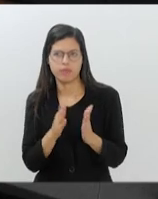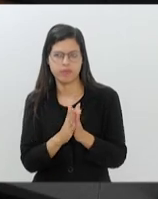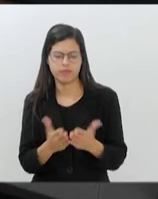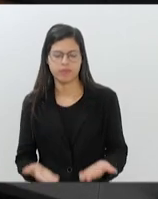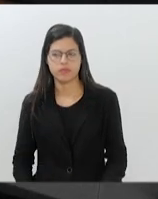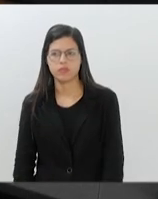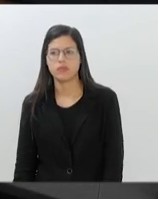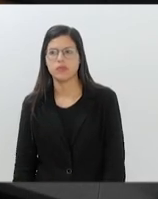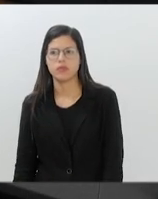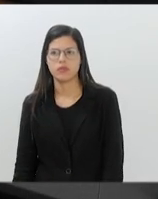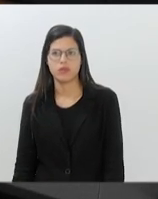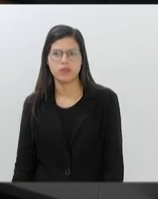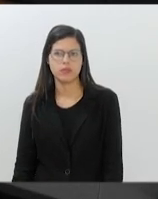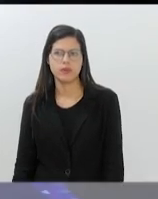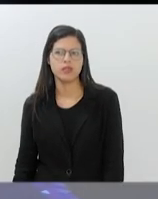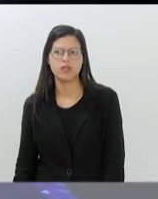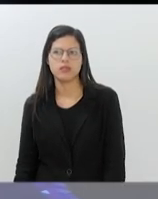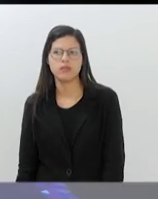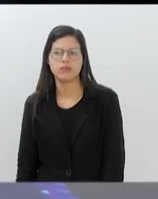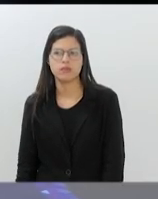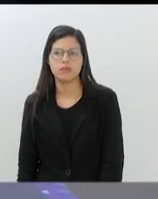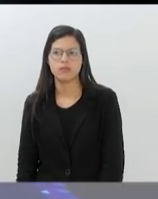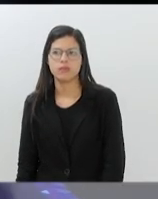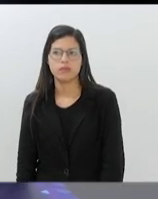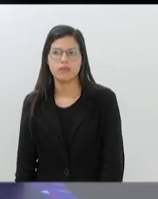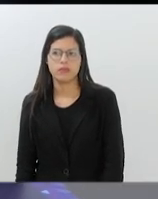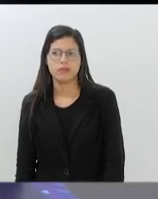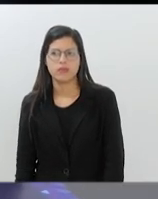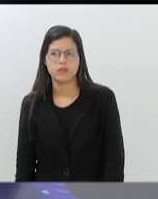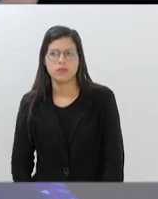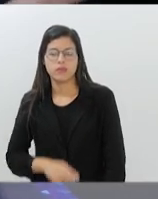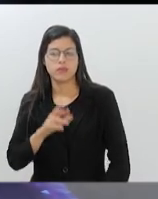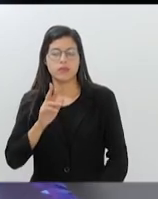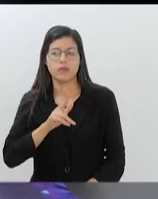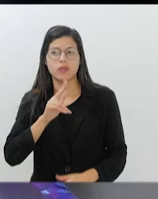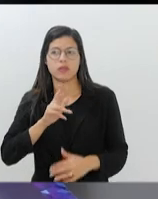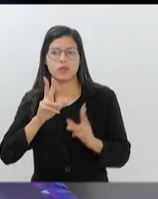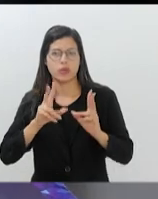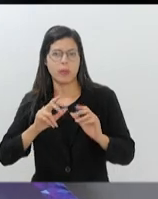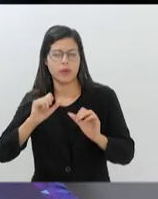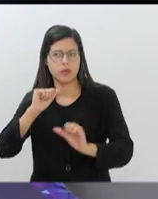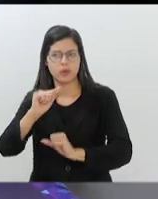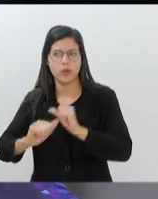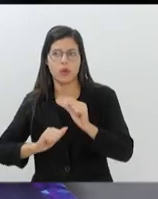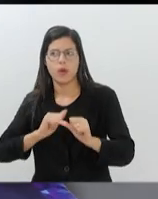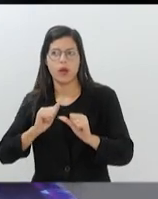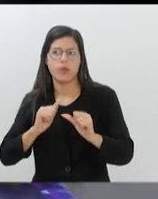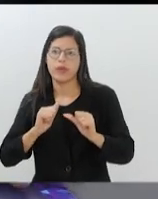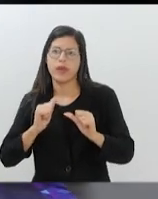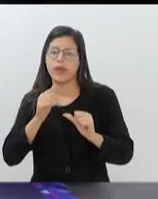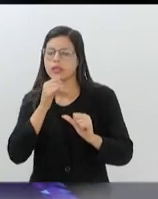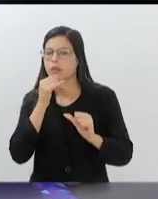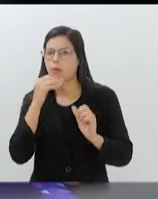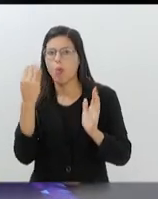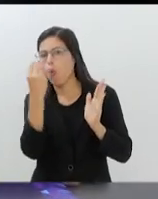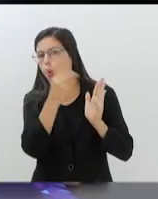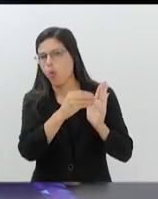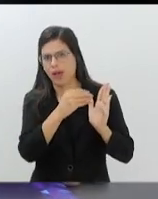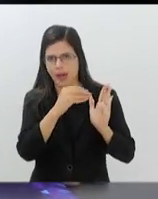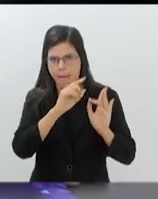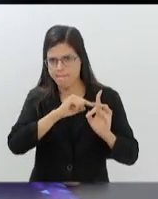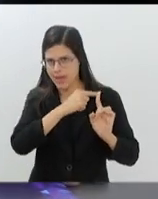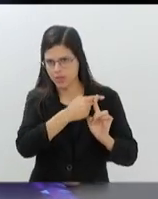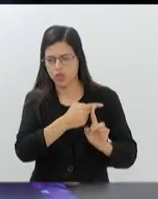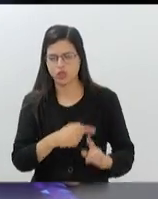fossem trocados na verdade não é questão de serem trocados às vezes de incluir incluir por exemplo exemplo nós fizemos